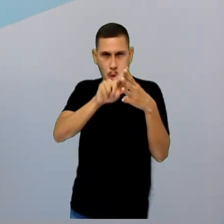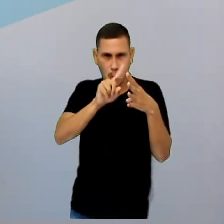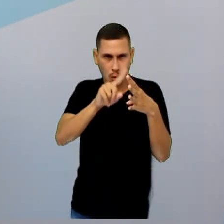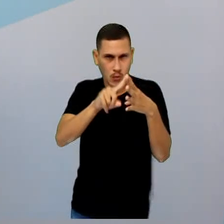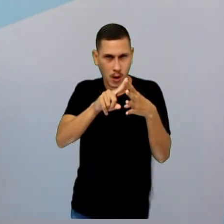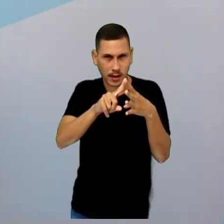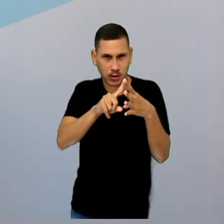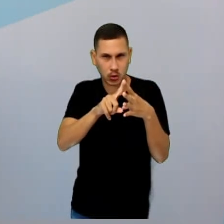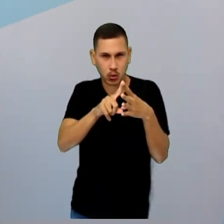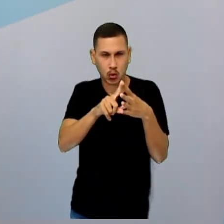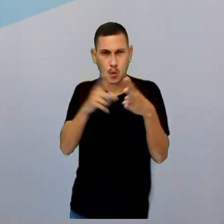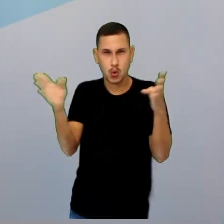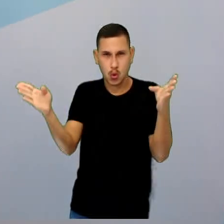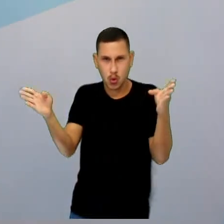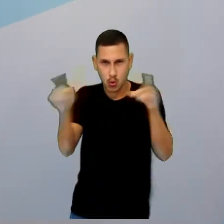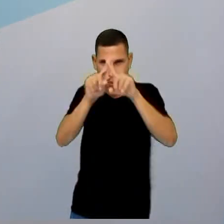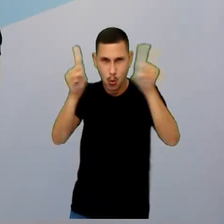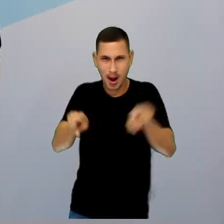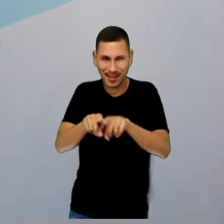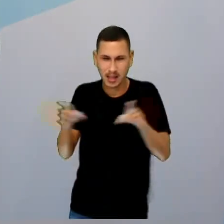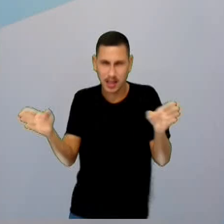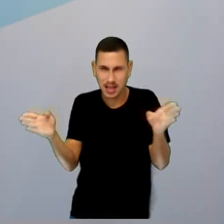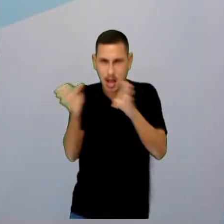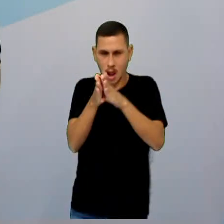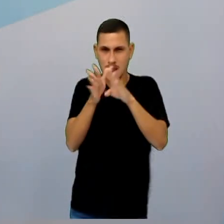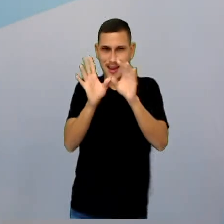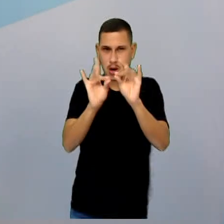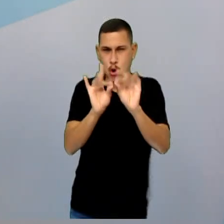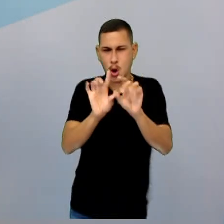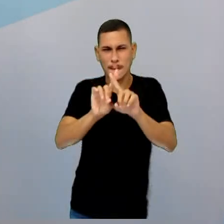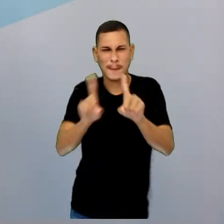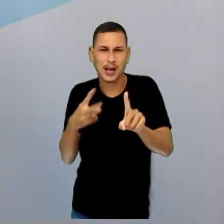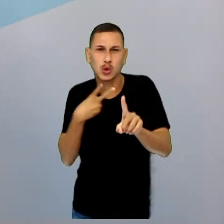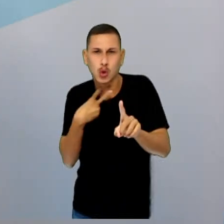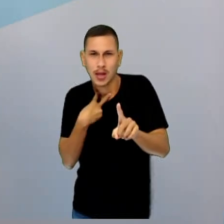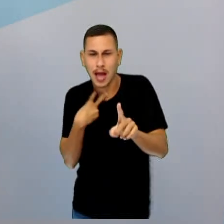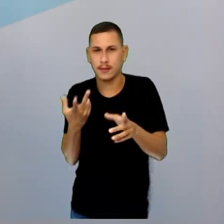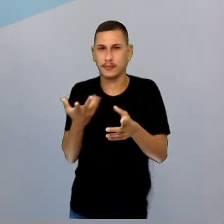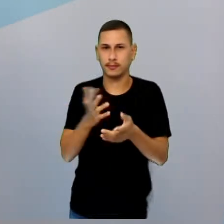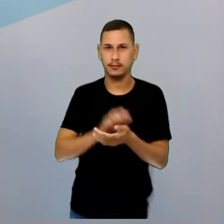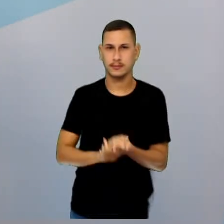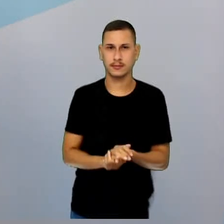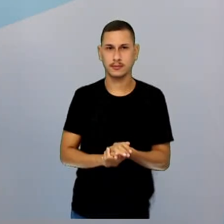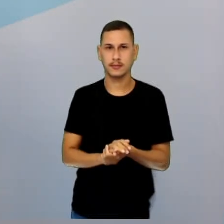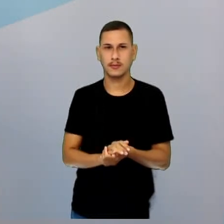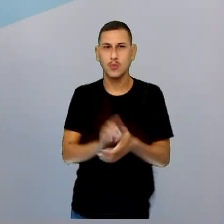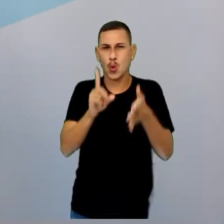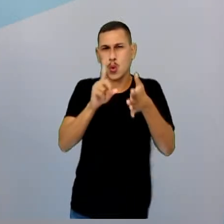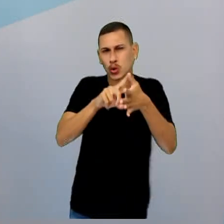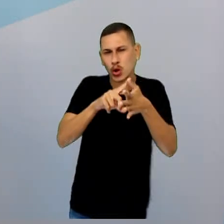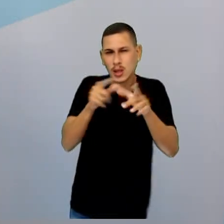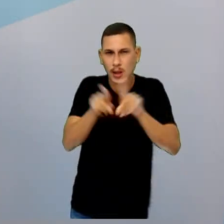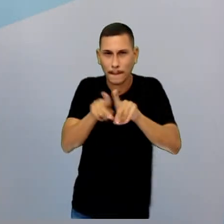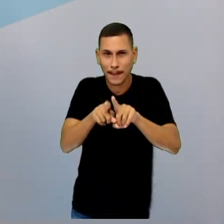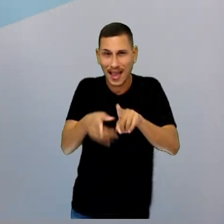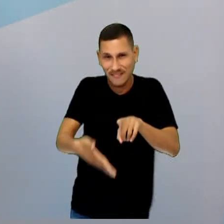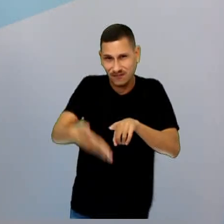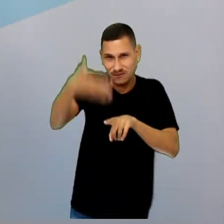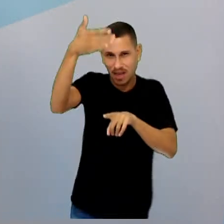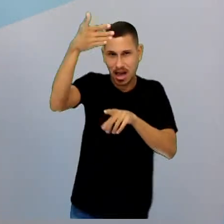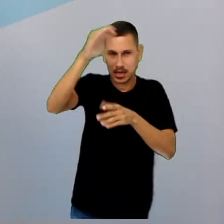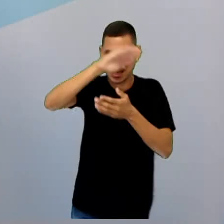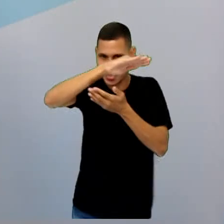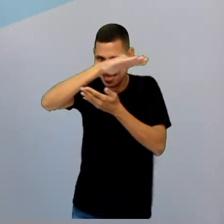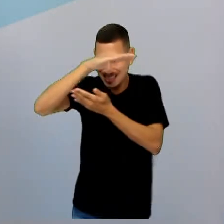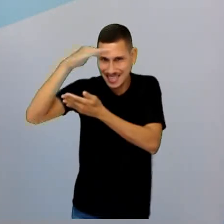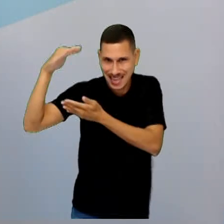esse ladinho com esse aqui, então também não pode ser. E nesse caso aqui, ó, essa face, essa parte de cima, quando a gente